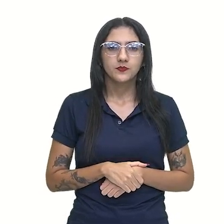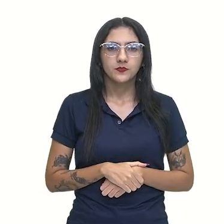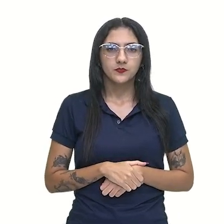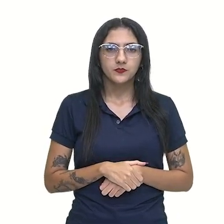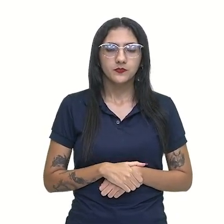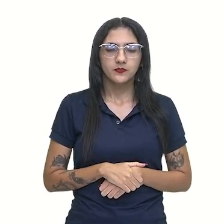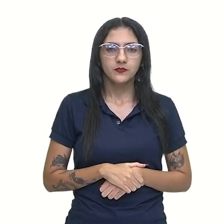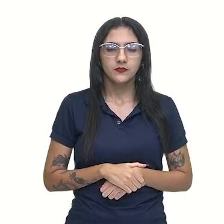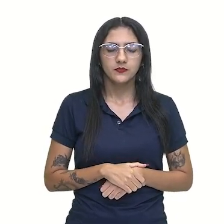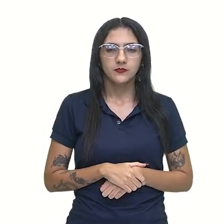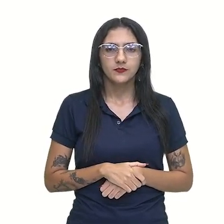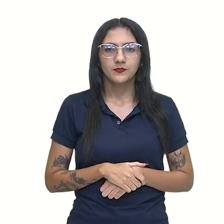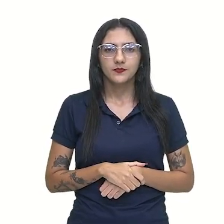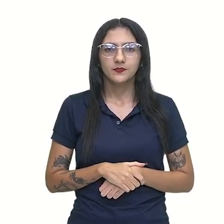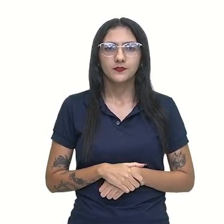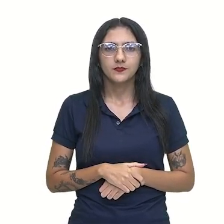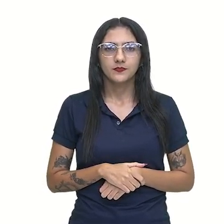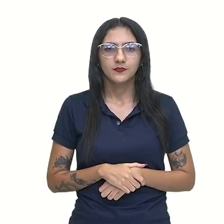o nosso